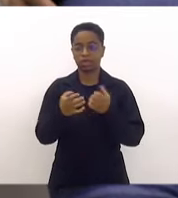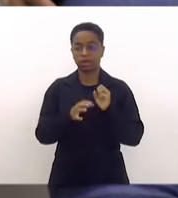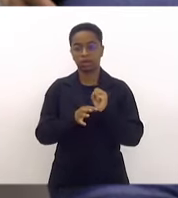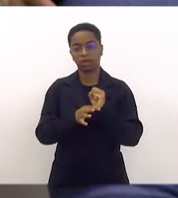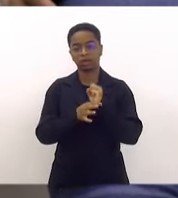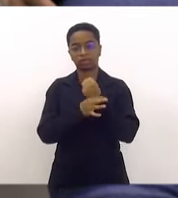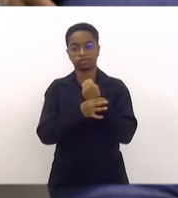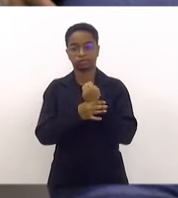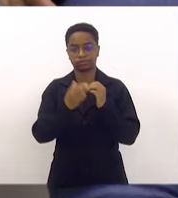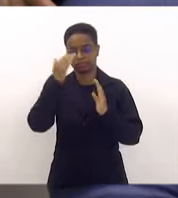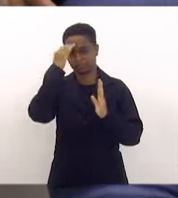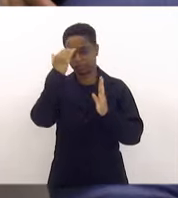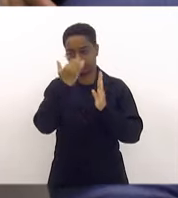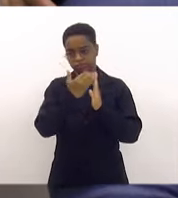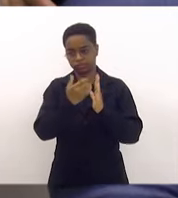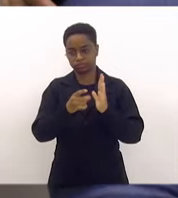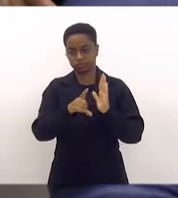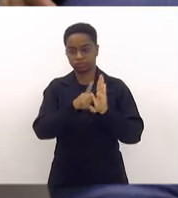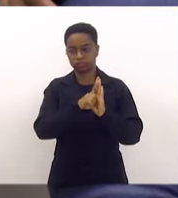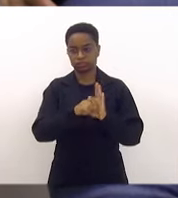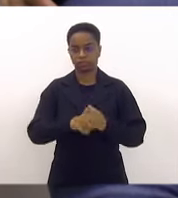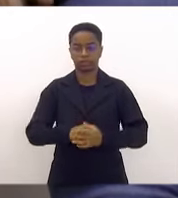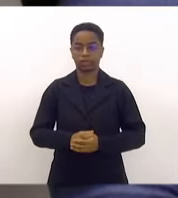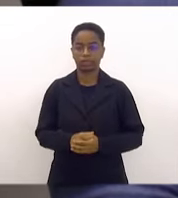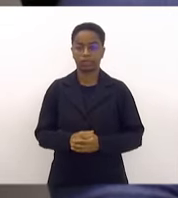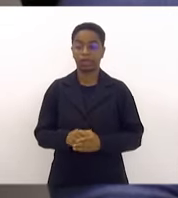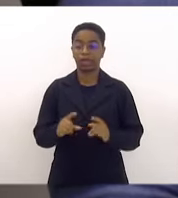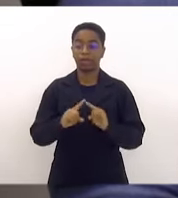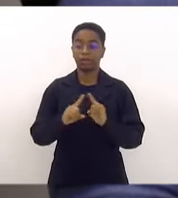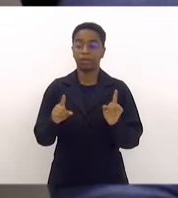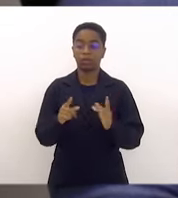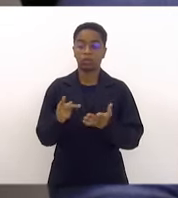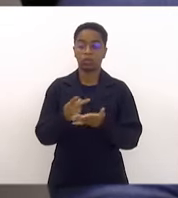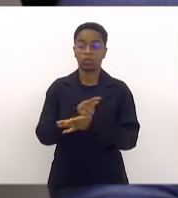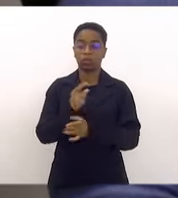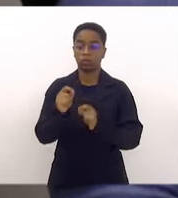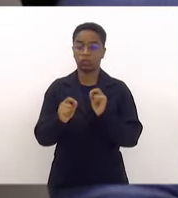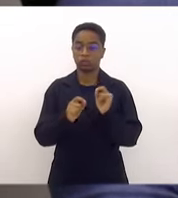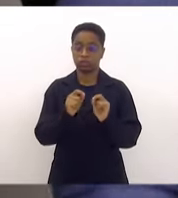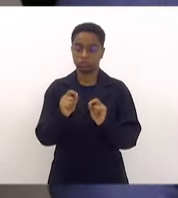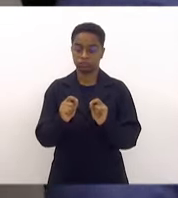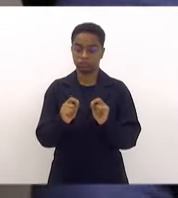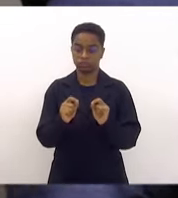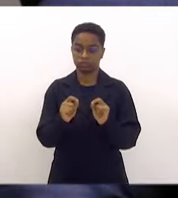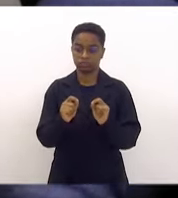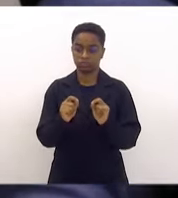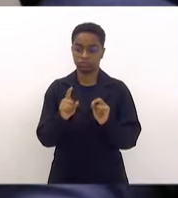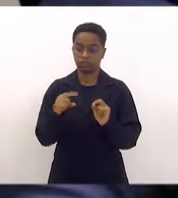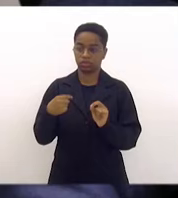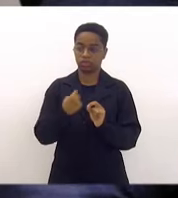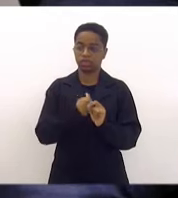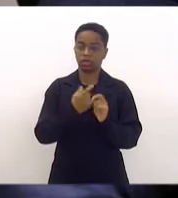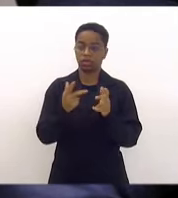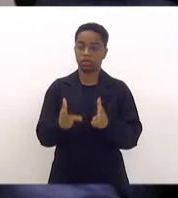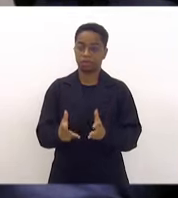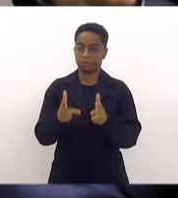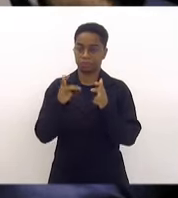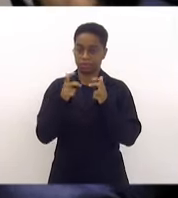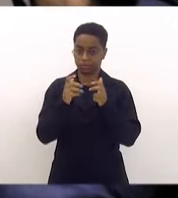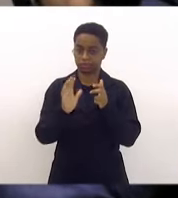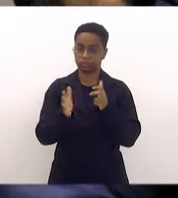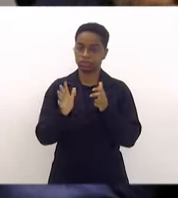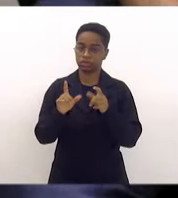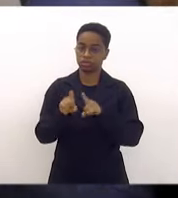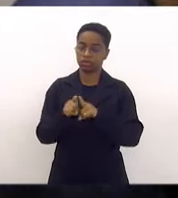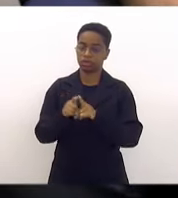lei né ocorre que a gente eh observou e vem